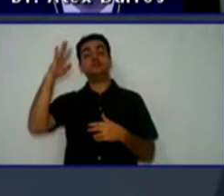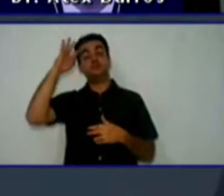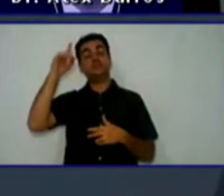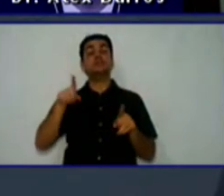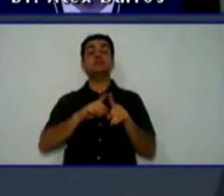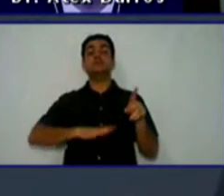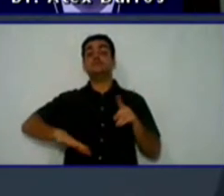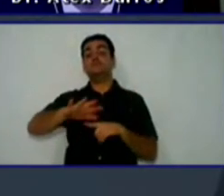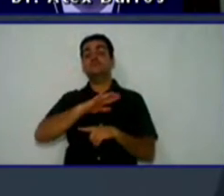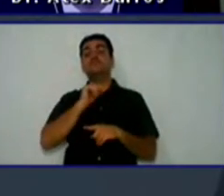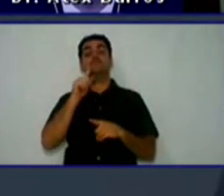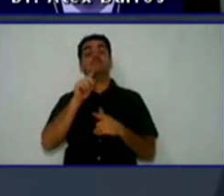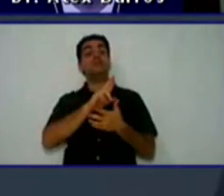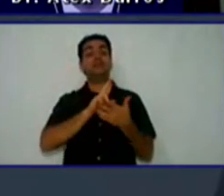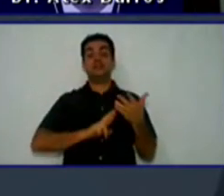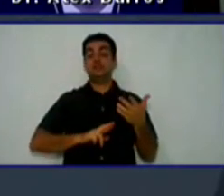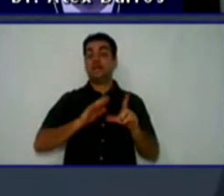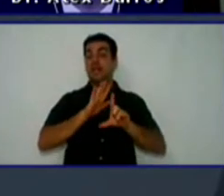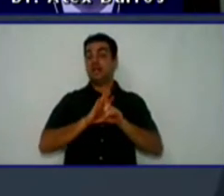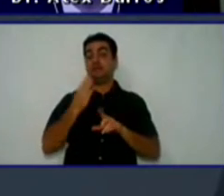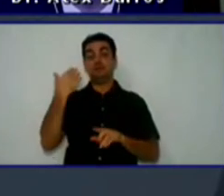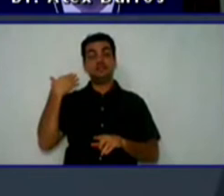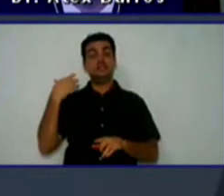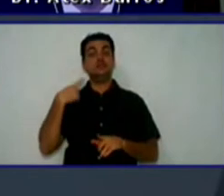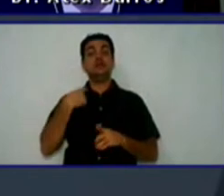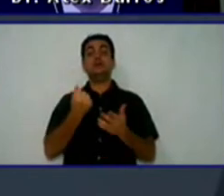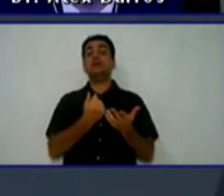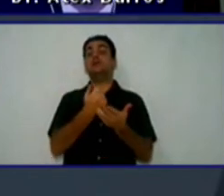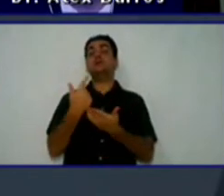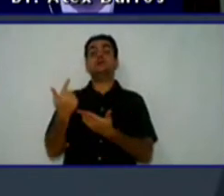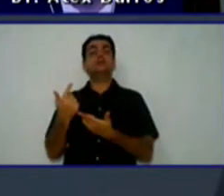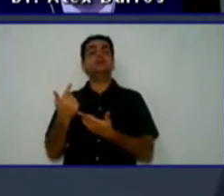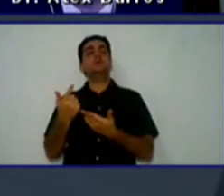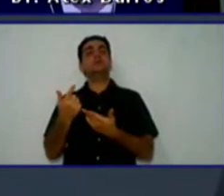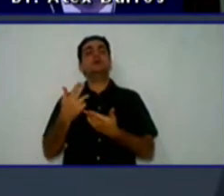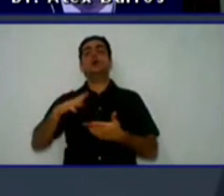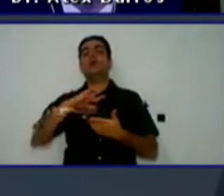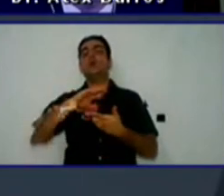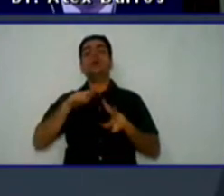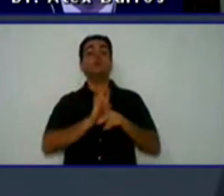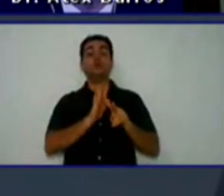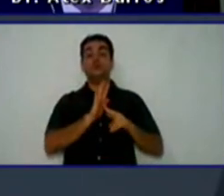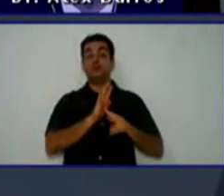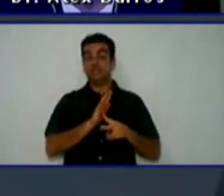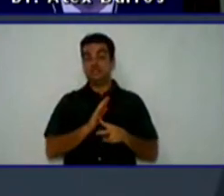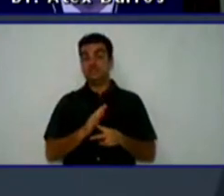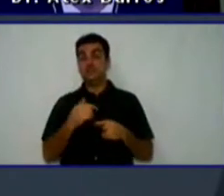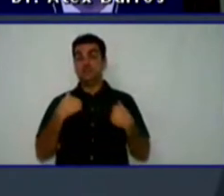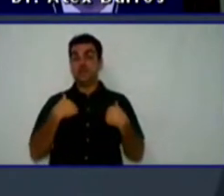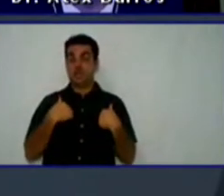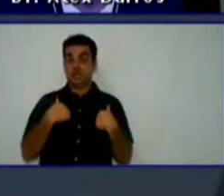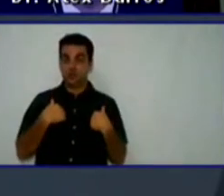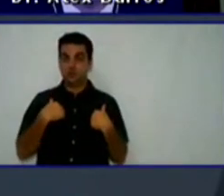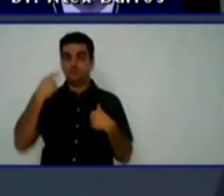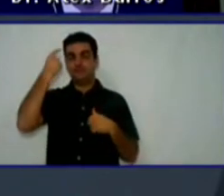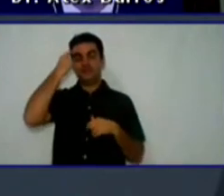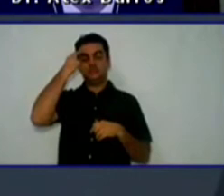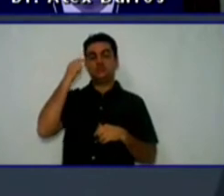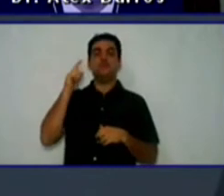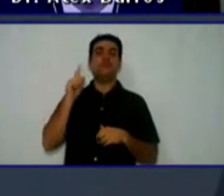da sua redação no que se refere aos gastos com manutenção das sedes partidárias, segundo penso, não há